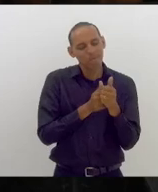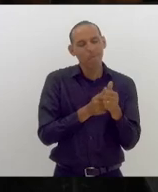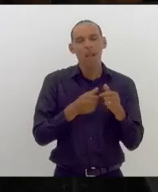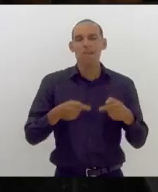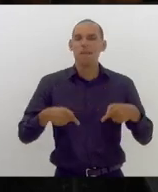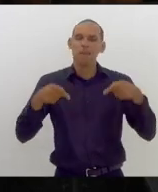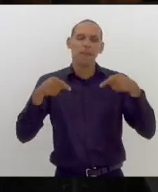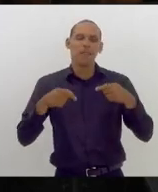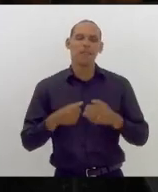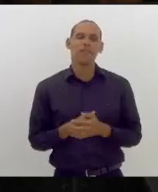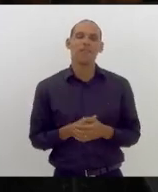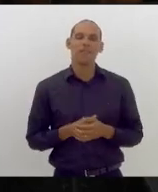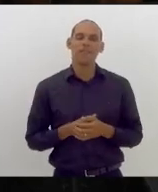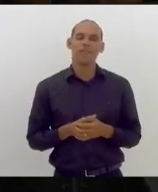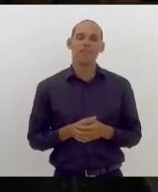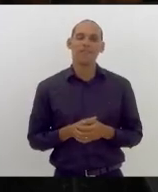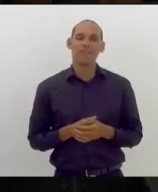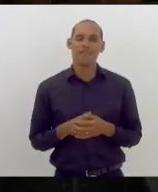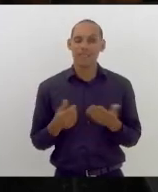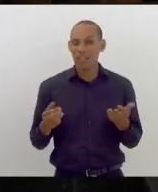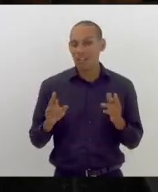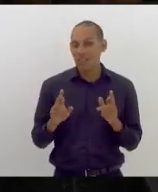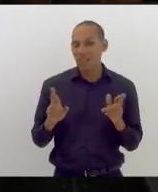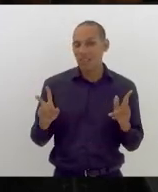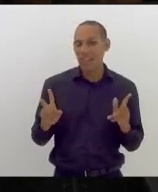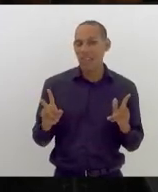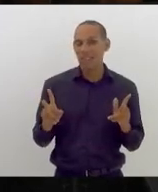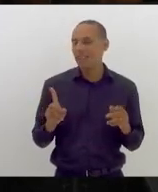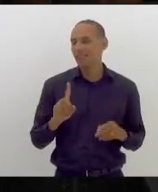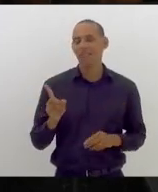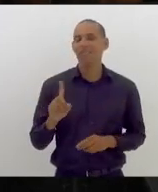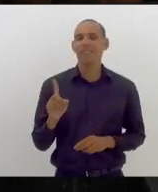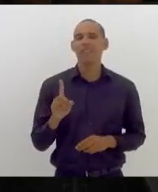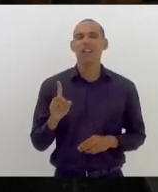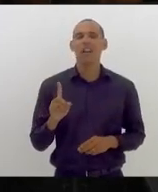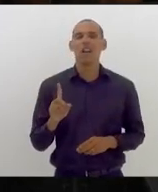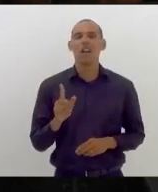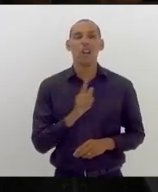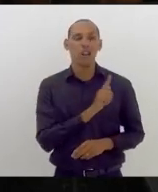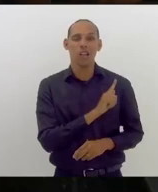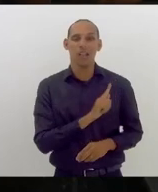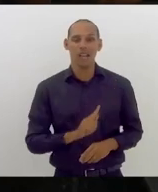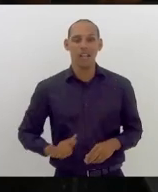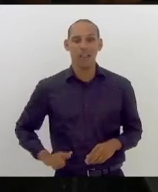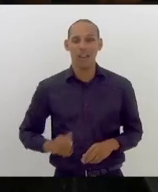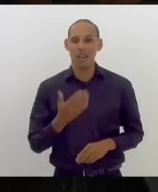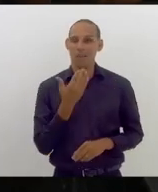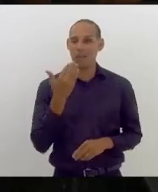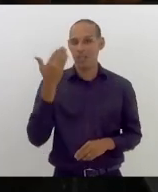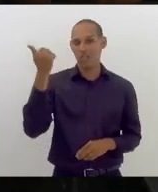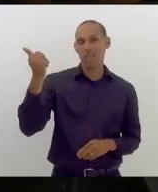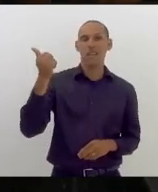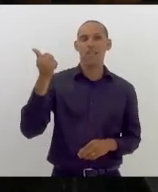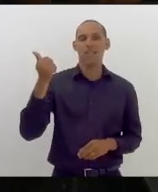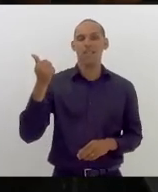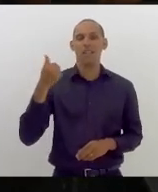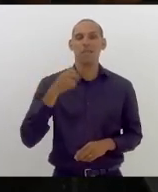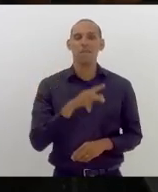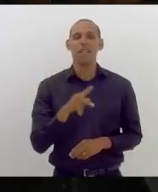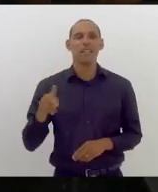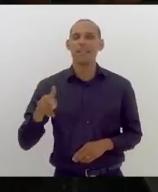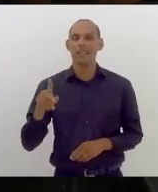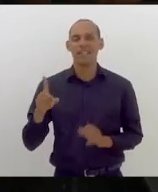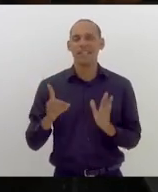desafios. Então, não foi diferente quando o governador me chamou para a missão de ser presidente do